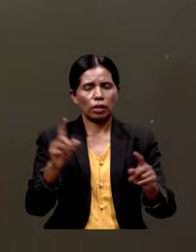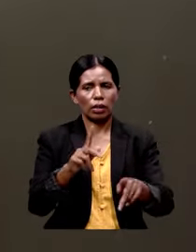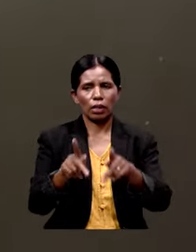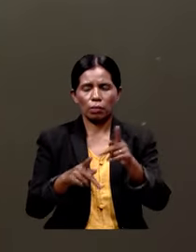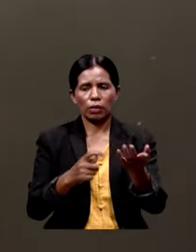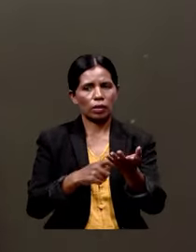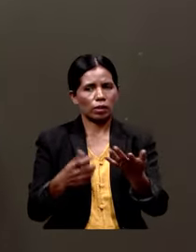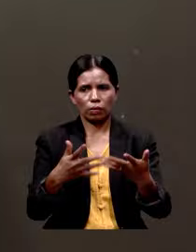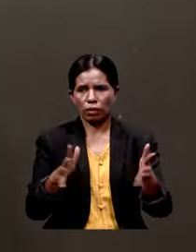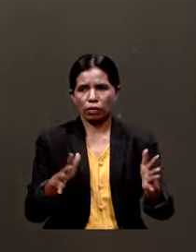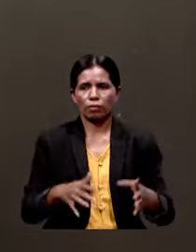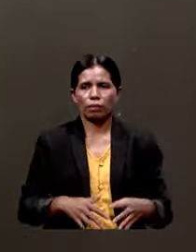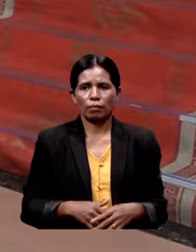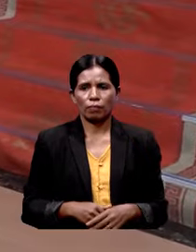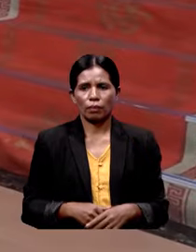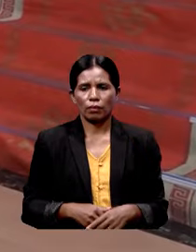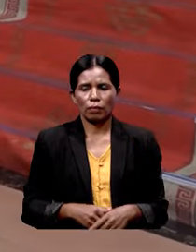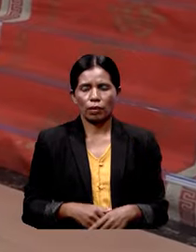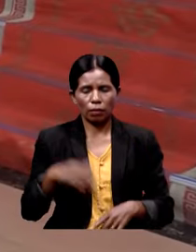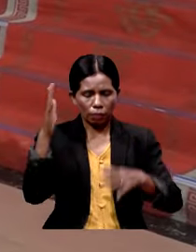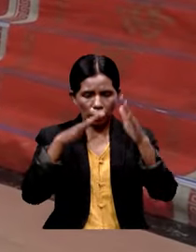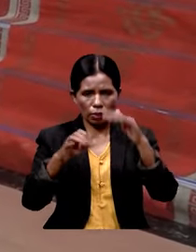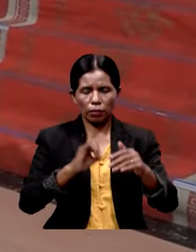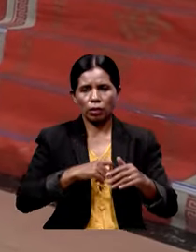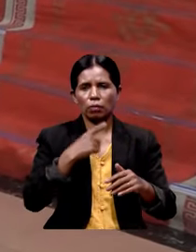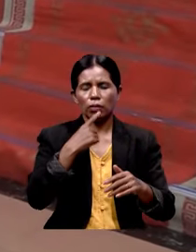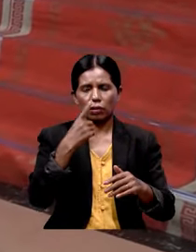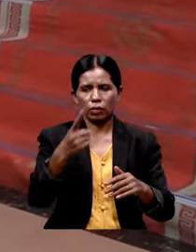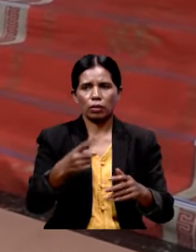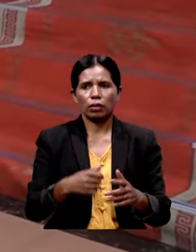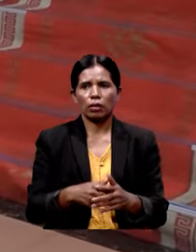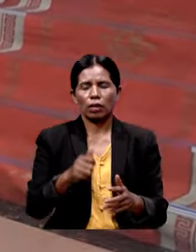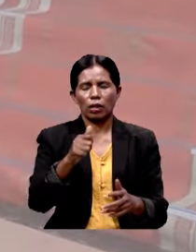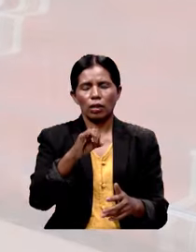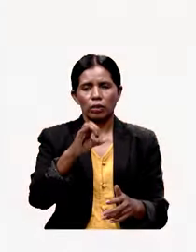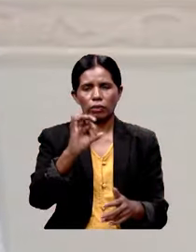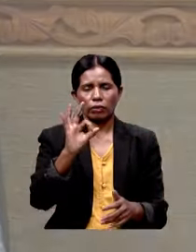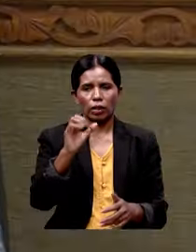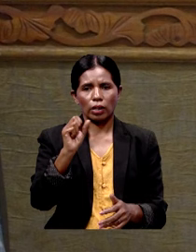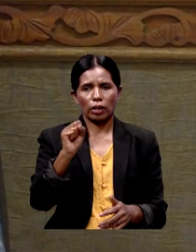técnico laia. Problema de tan vamos bahatan agora a IFES a serviço